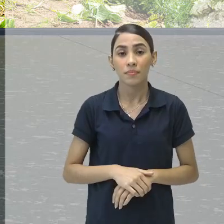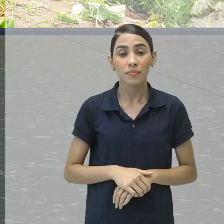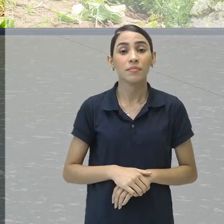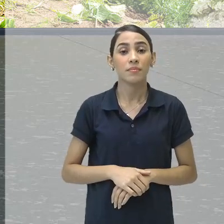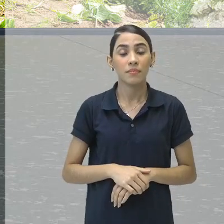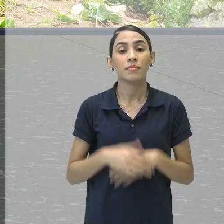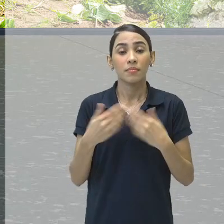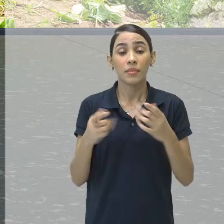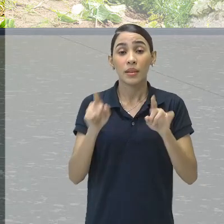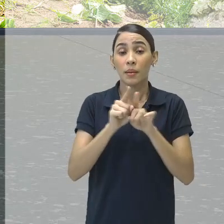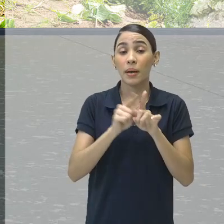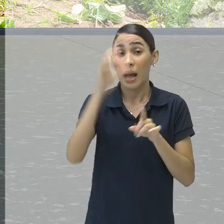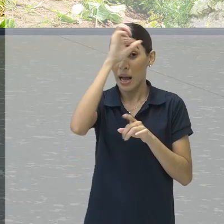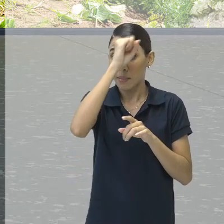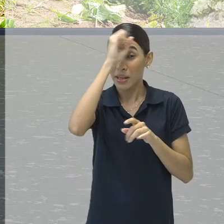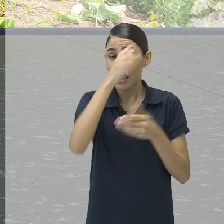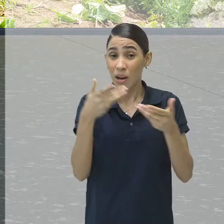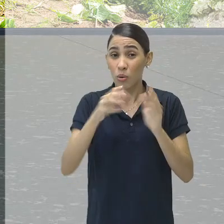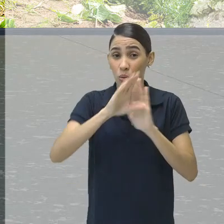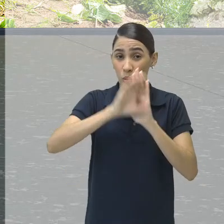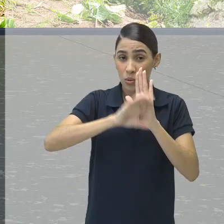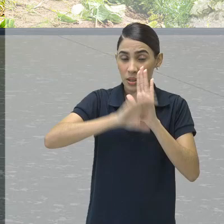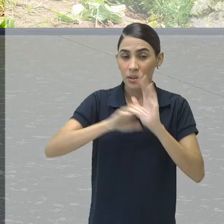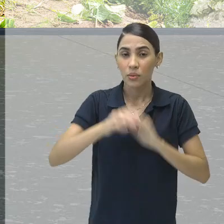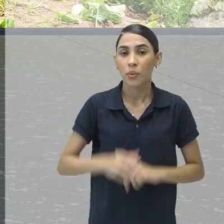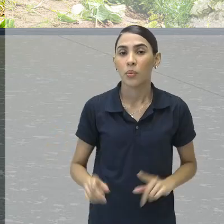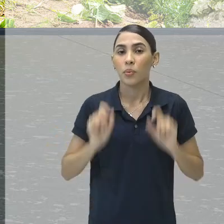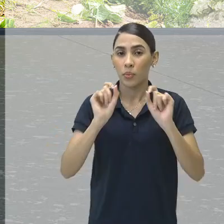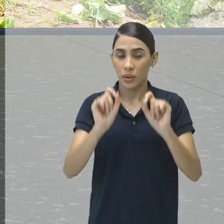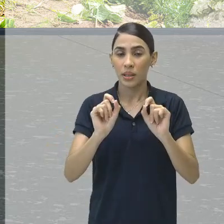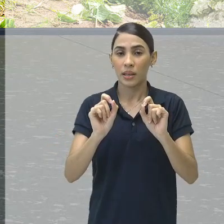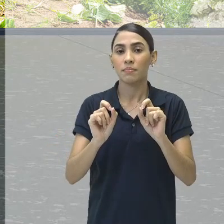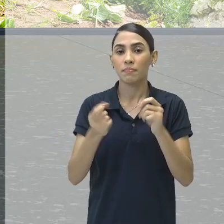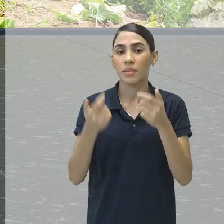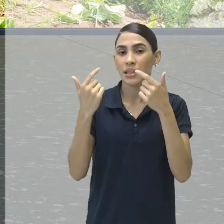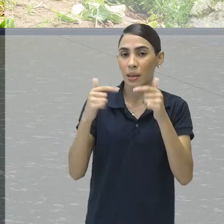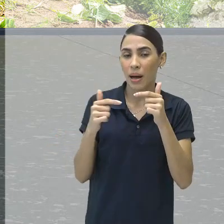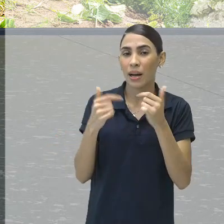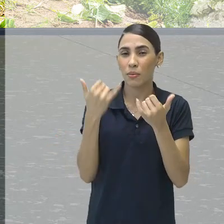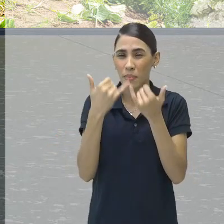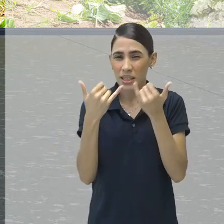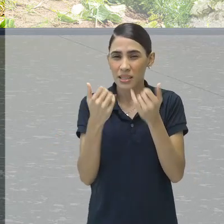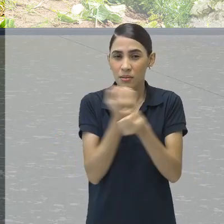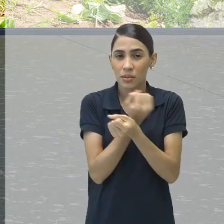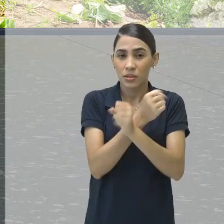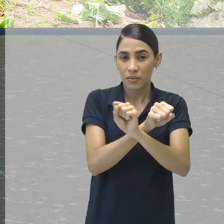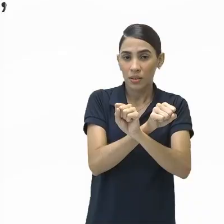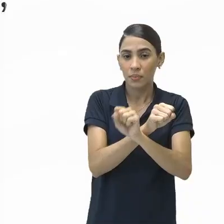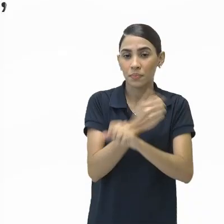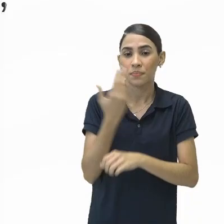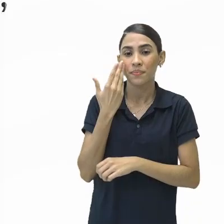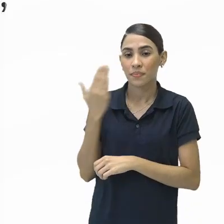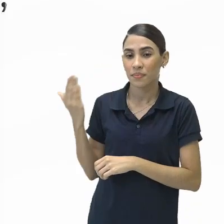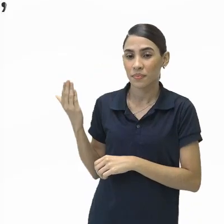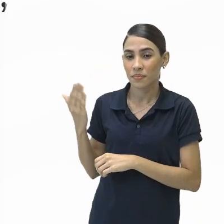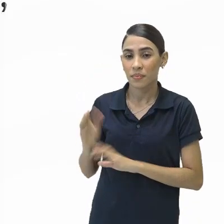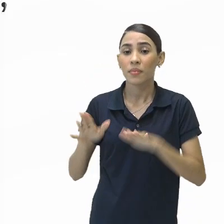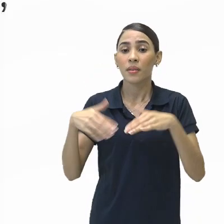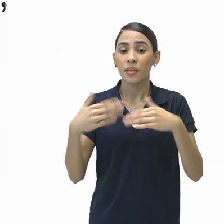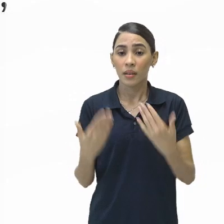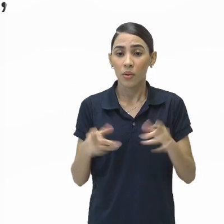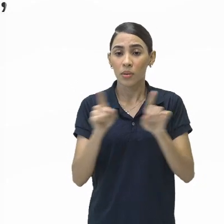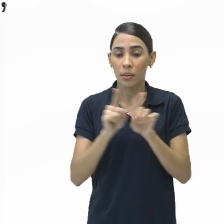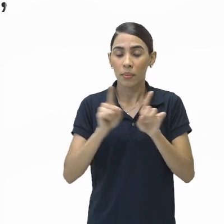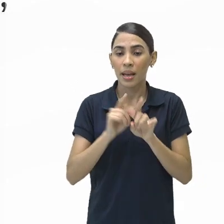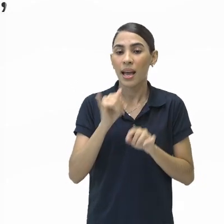vai definir neste momento aqui para vocês. O que é esse trabalho análogo à escravidão? Acompanhem comigo. Conforme